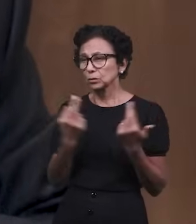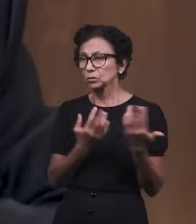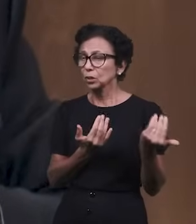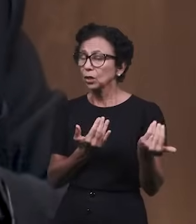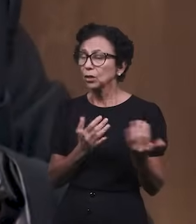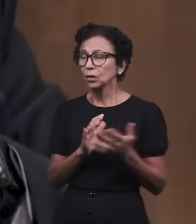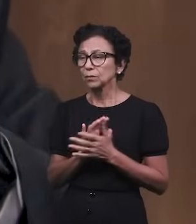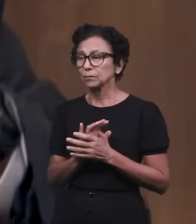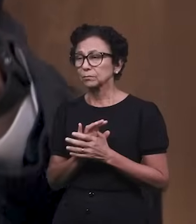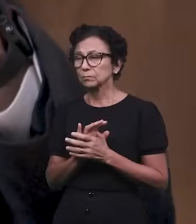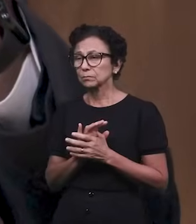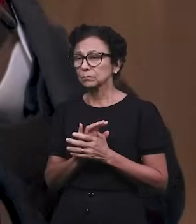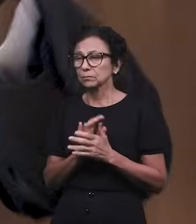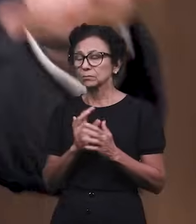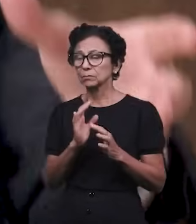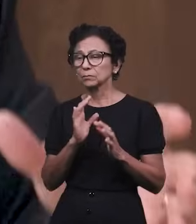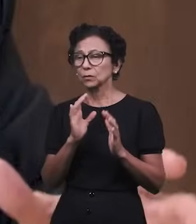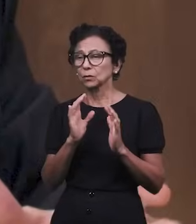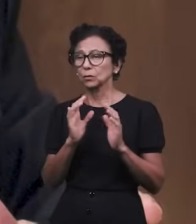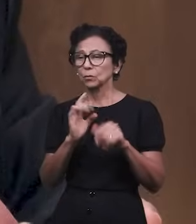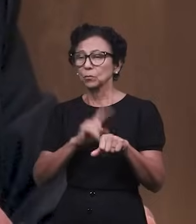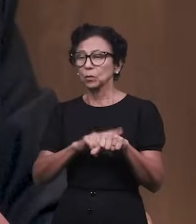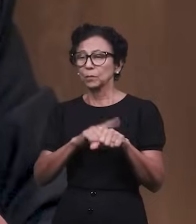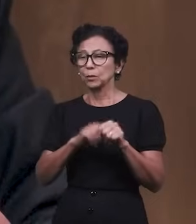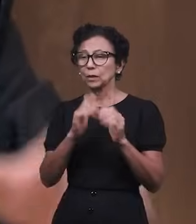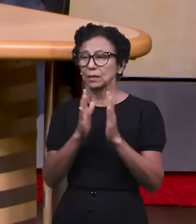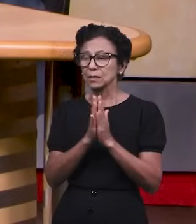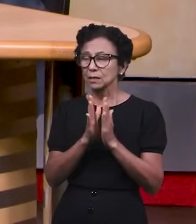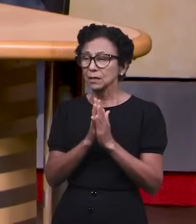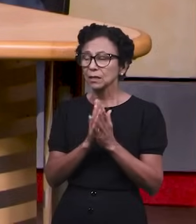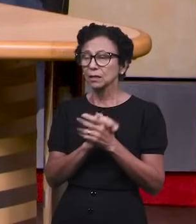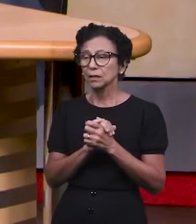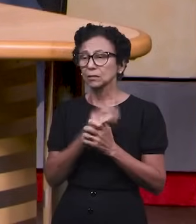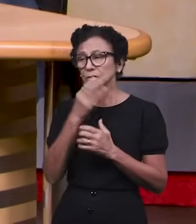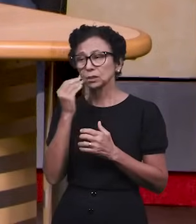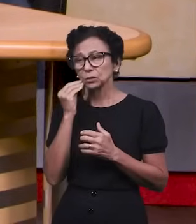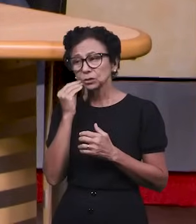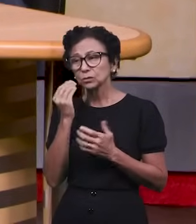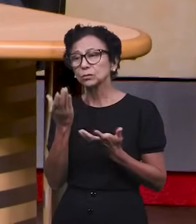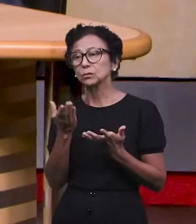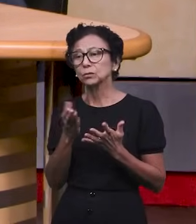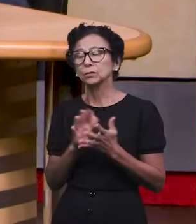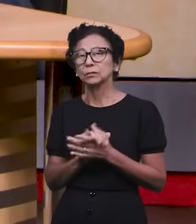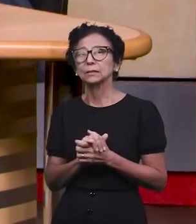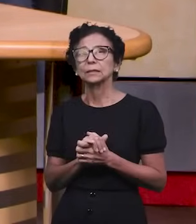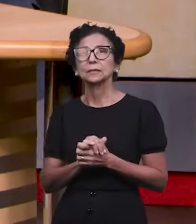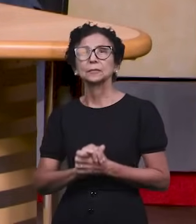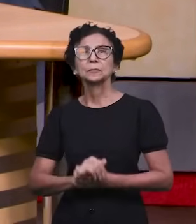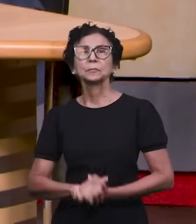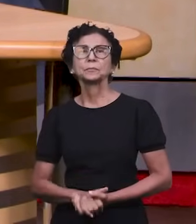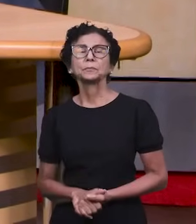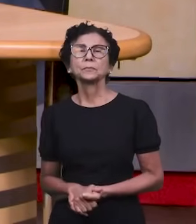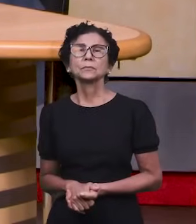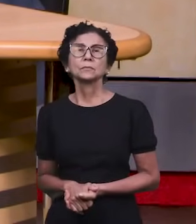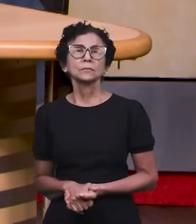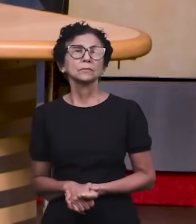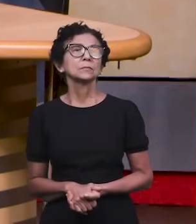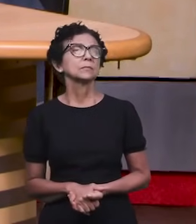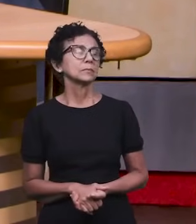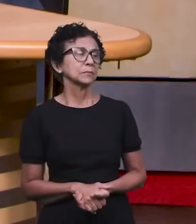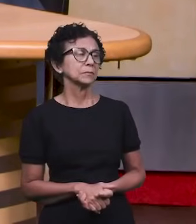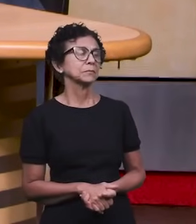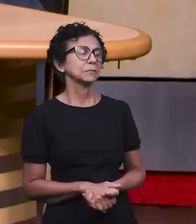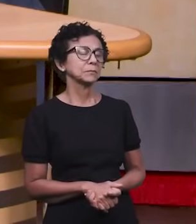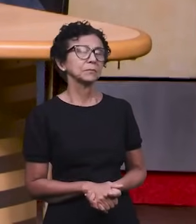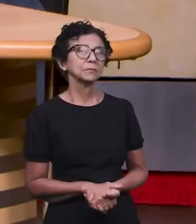fazer uma vigília, vamos fazer um período de jejum. Tem que levar. Vamos subir o monte. No início, Sérgio, esse assunto que você